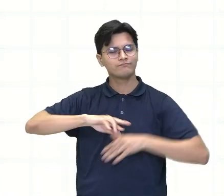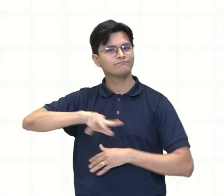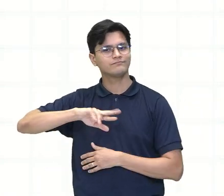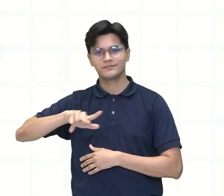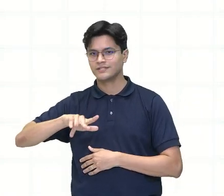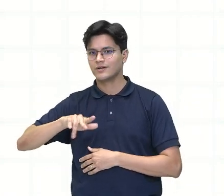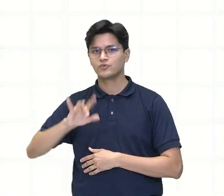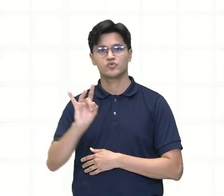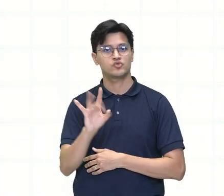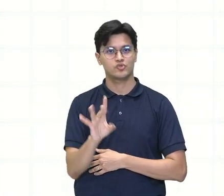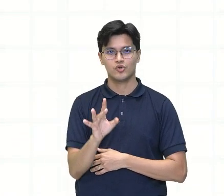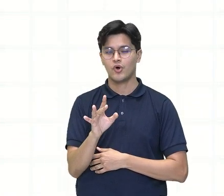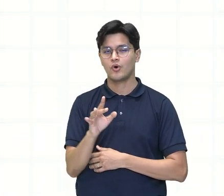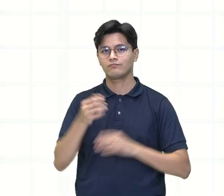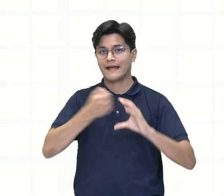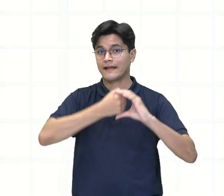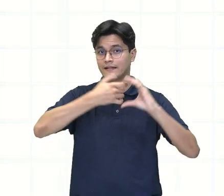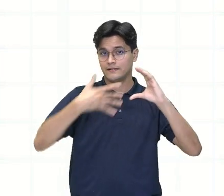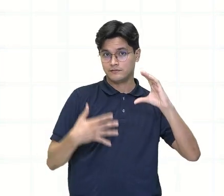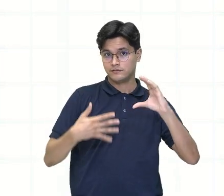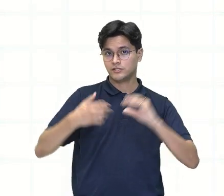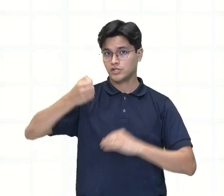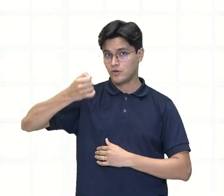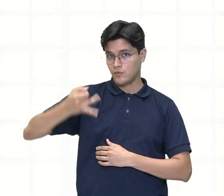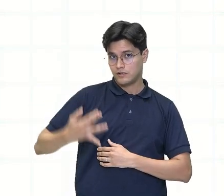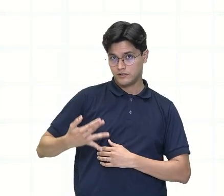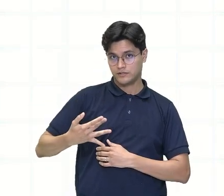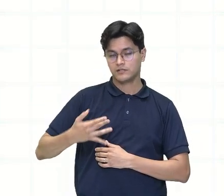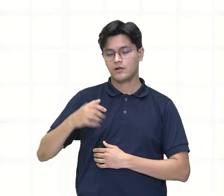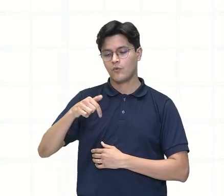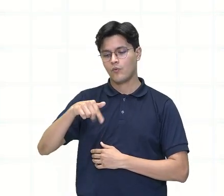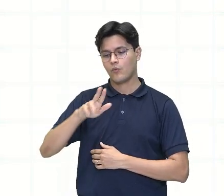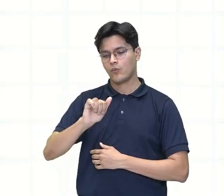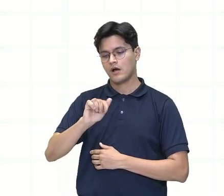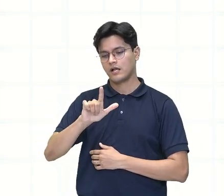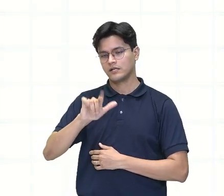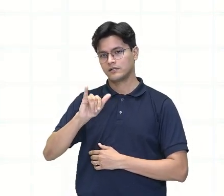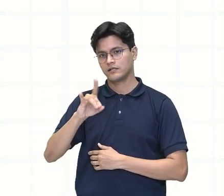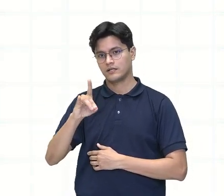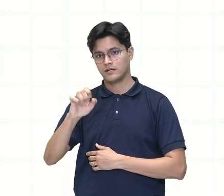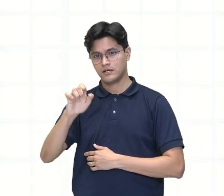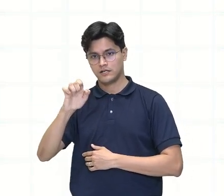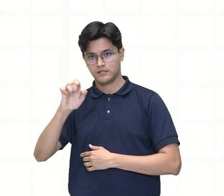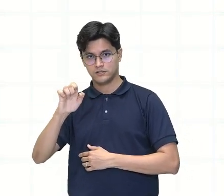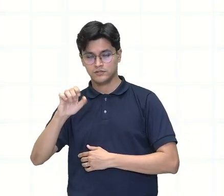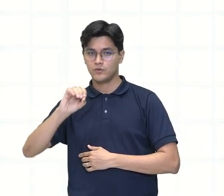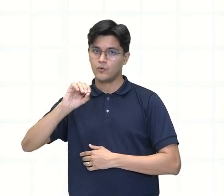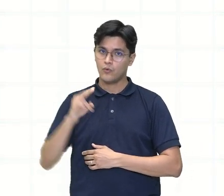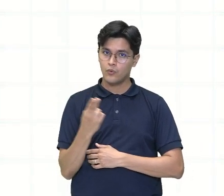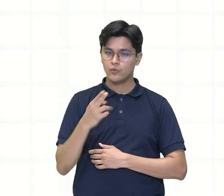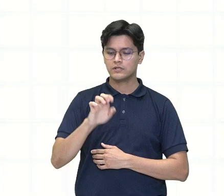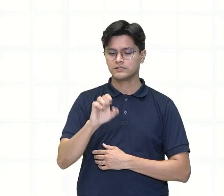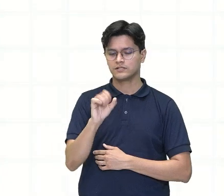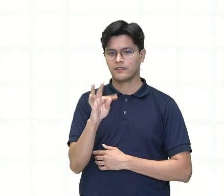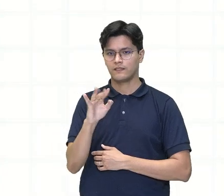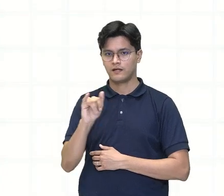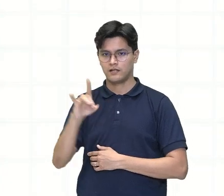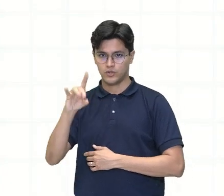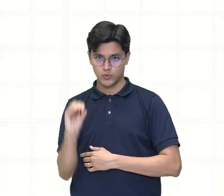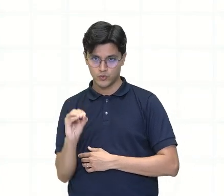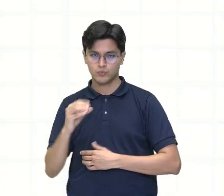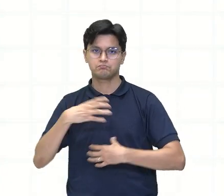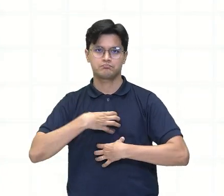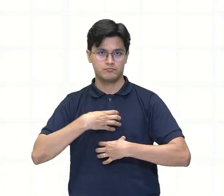são mais importantes que o verbo de ligação. Eles são o núcleo do predicado.